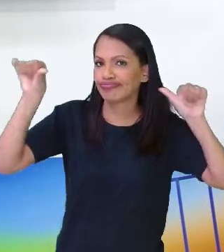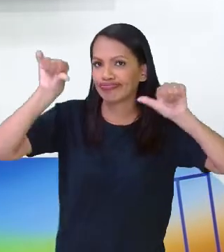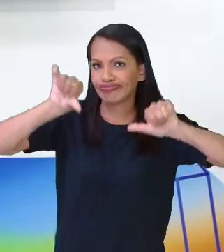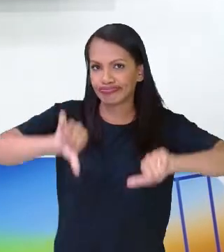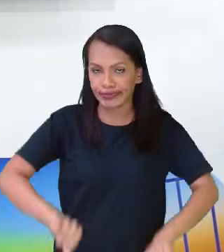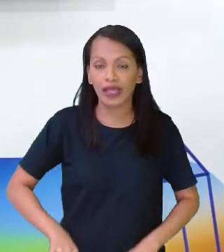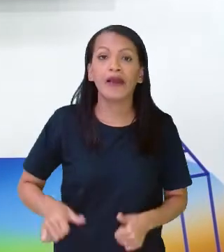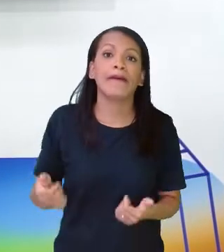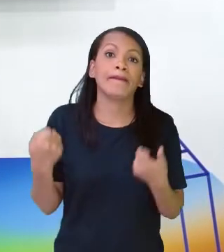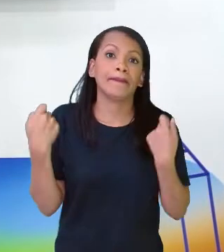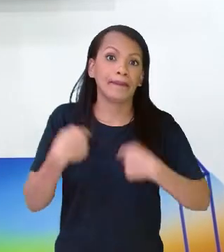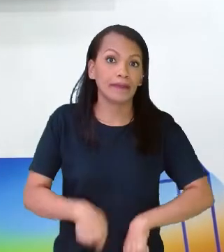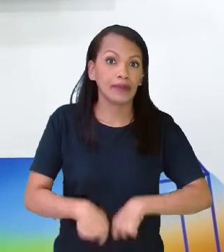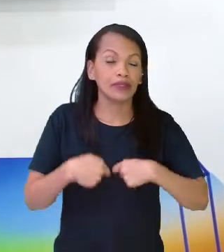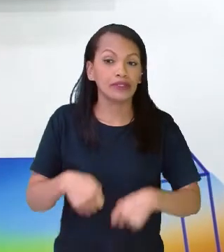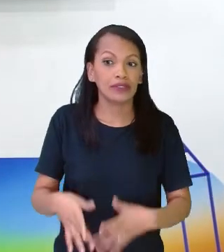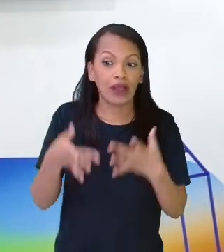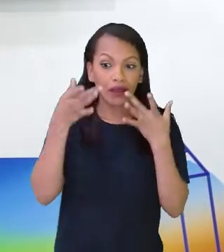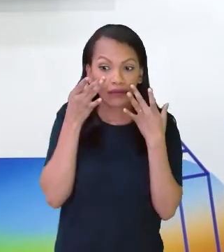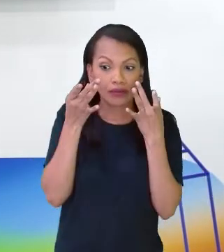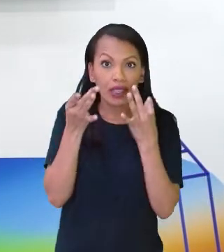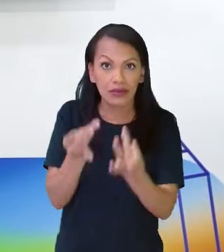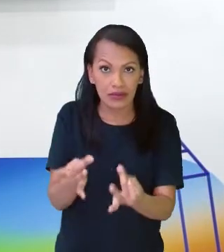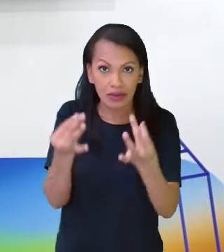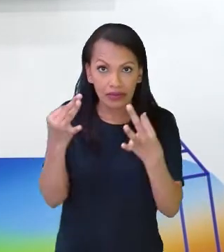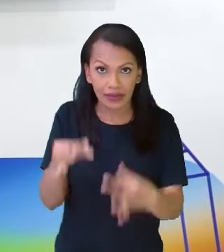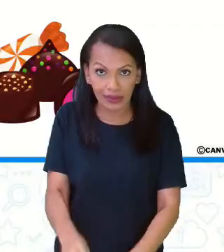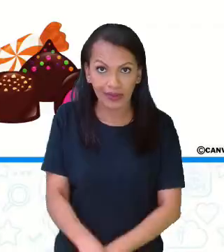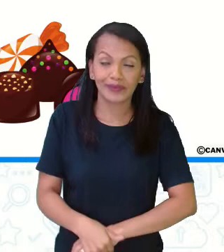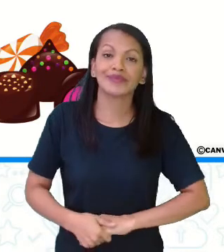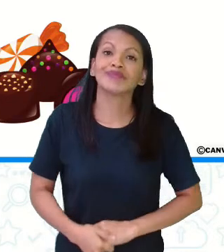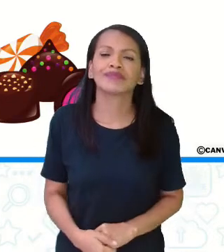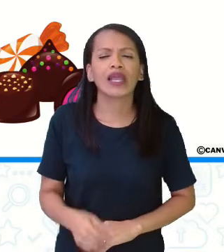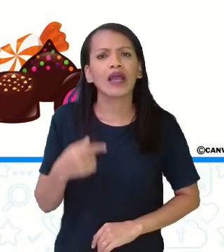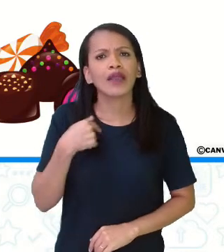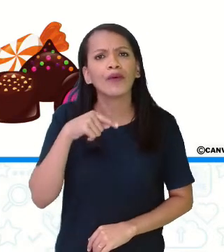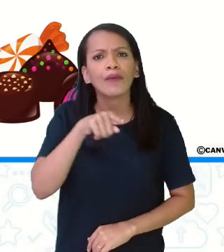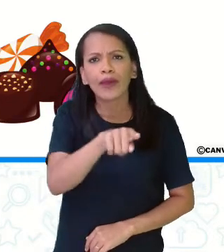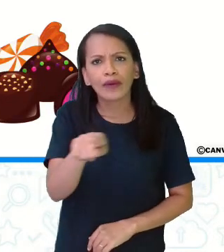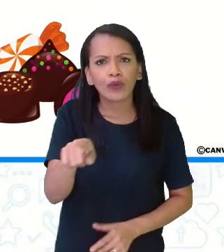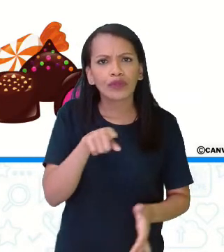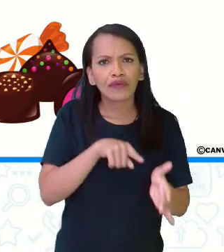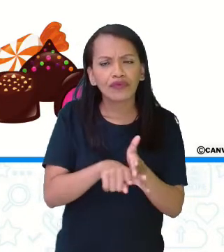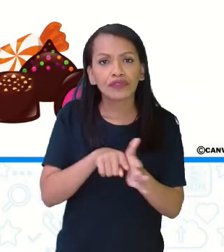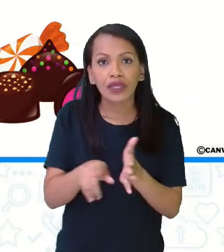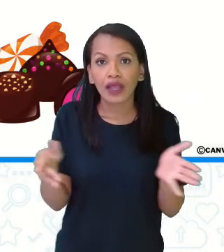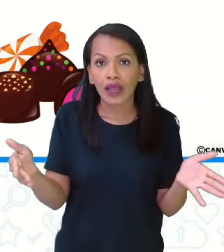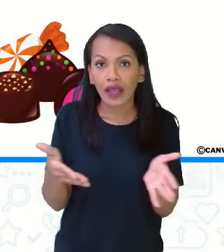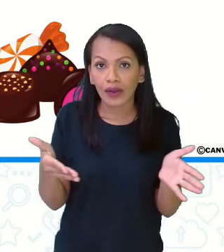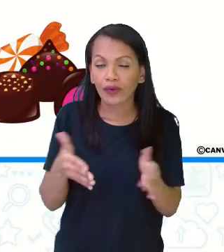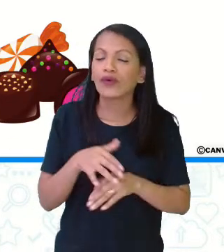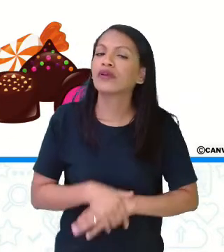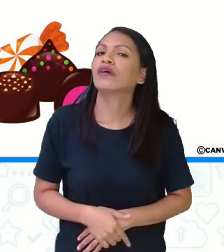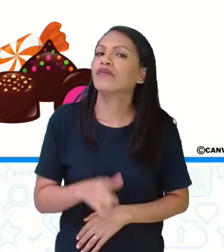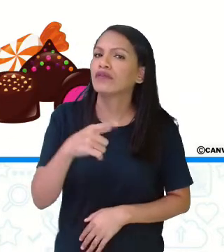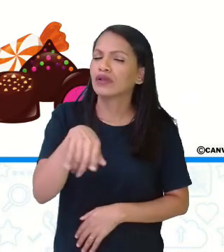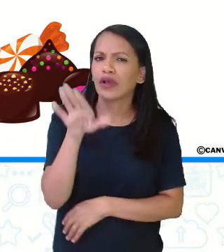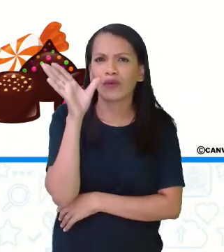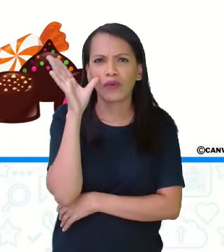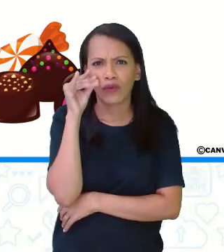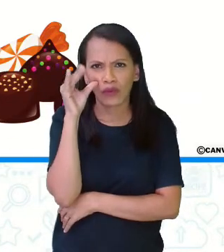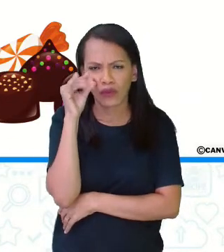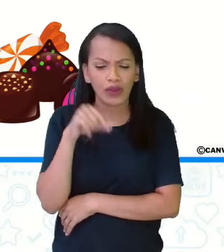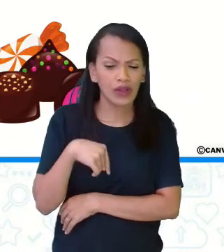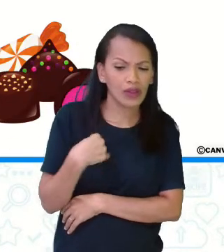gente precisa ficar atento para isso. E aí eu te pergunto agora, mata essa nossa curiosidade aqui. Nós